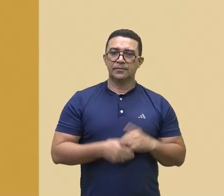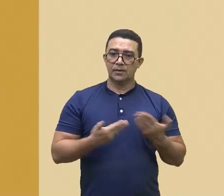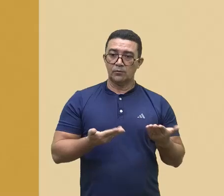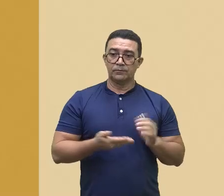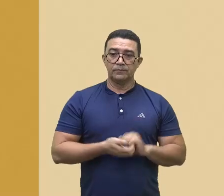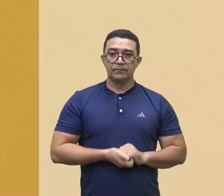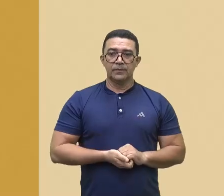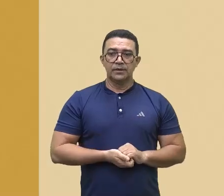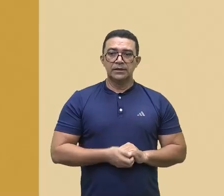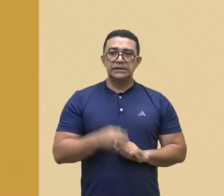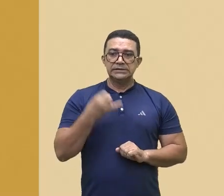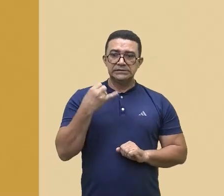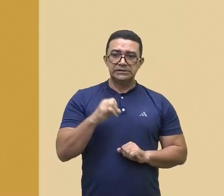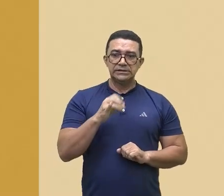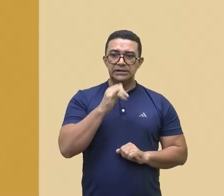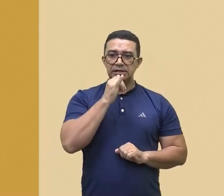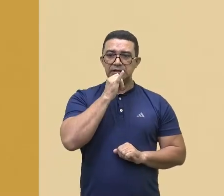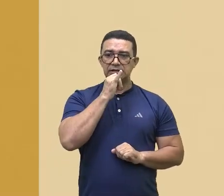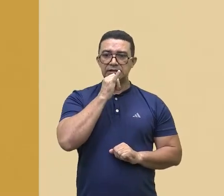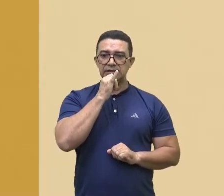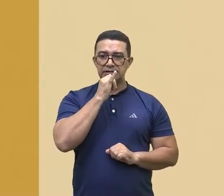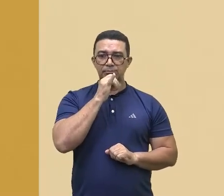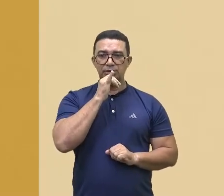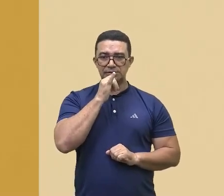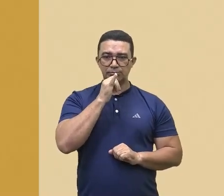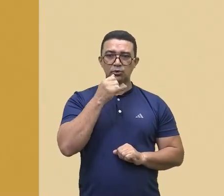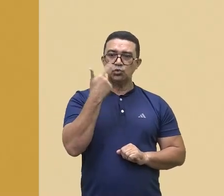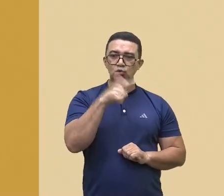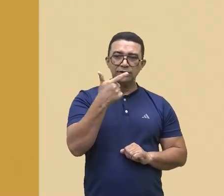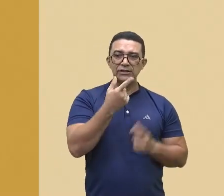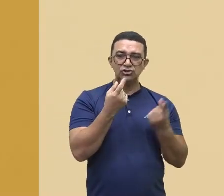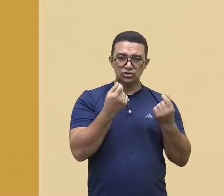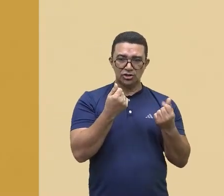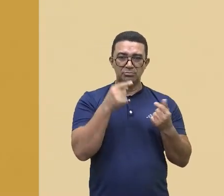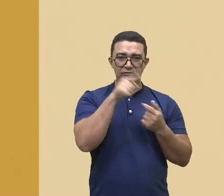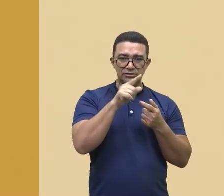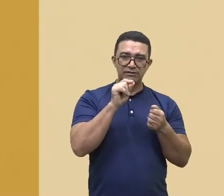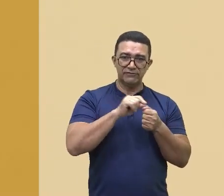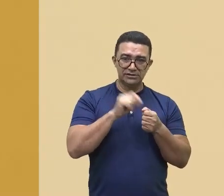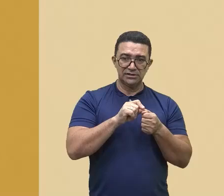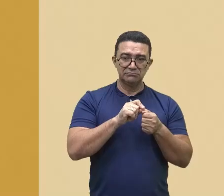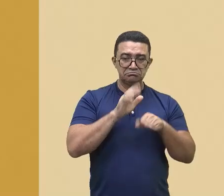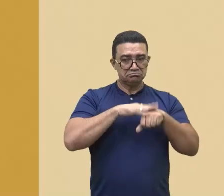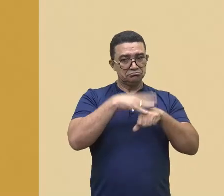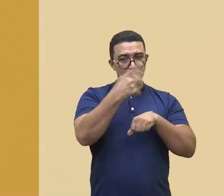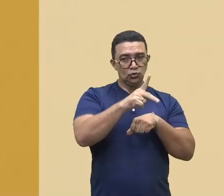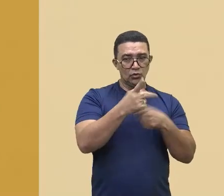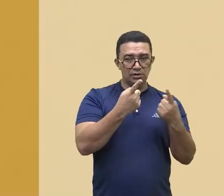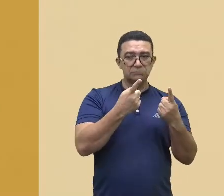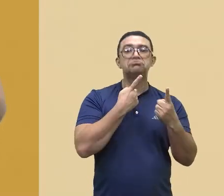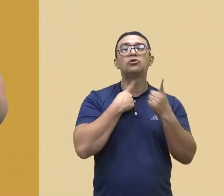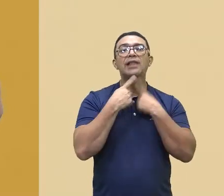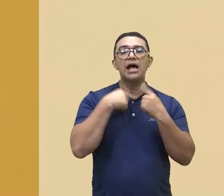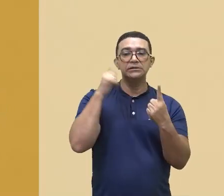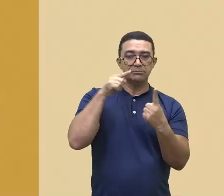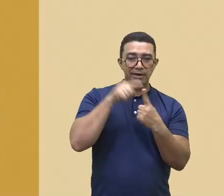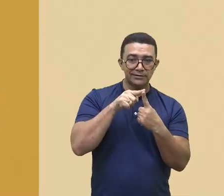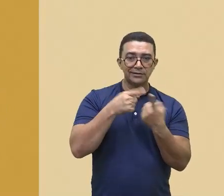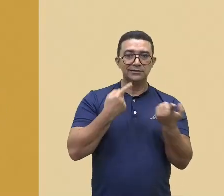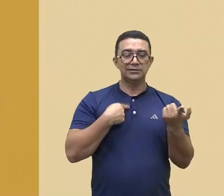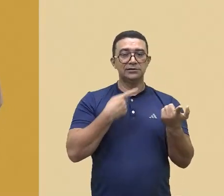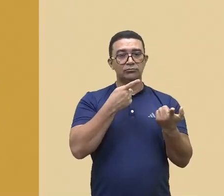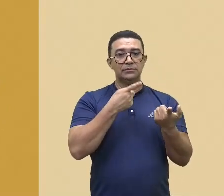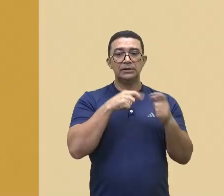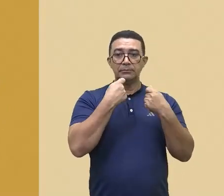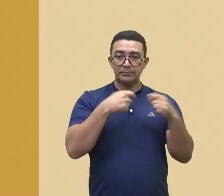se ainda não sobrar dinheiro suficiente para você realizar as suas metas, você vai fazer o quê? Você vai